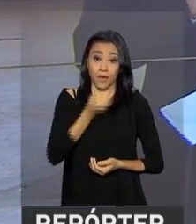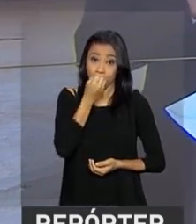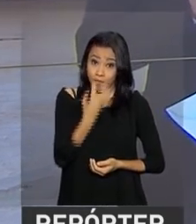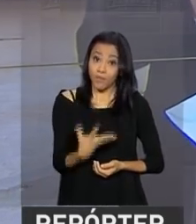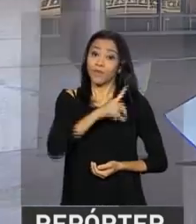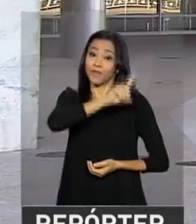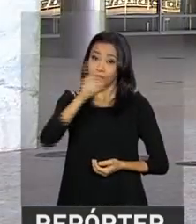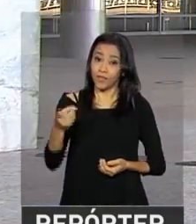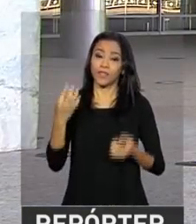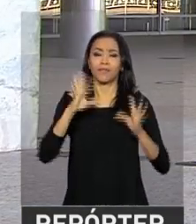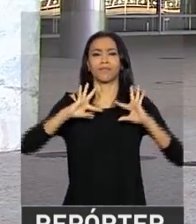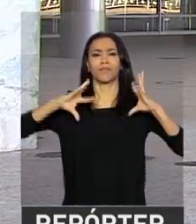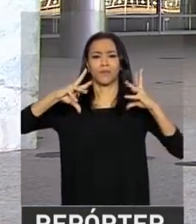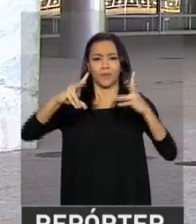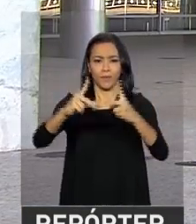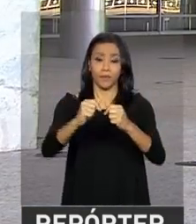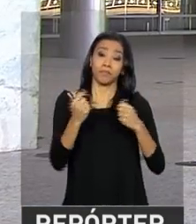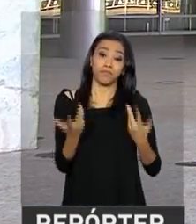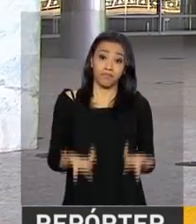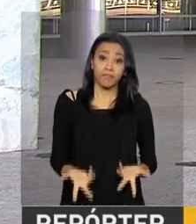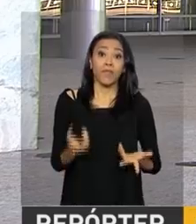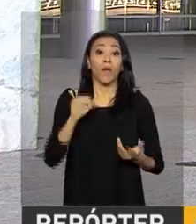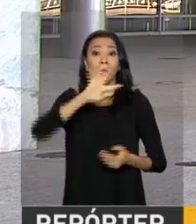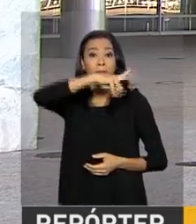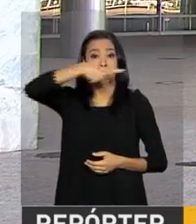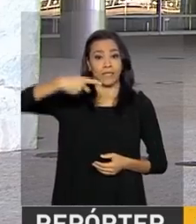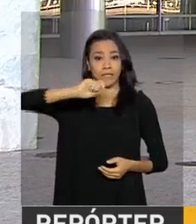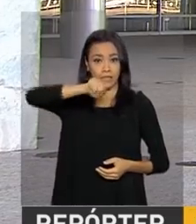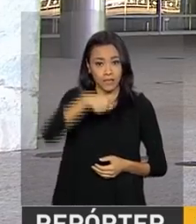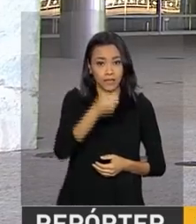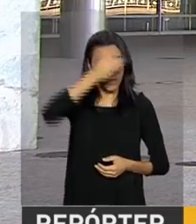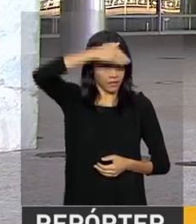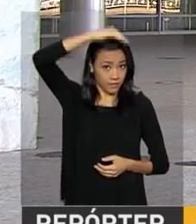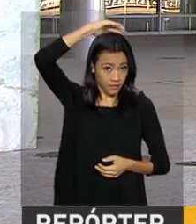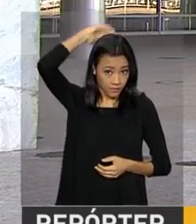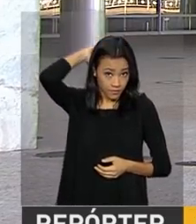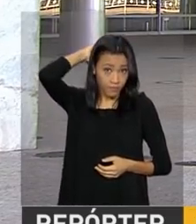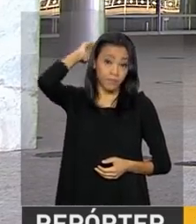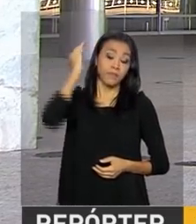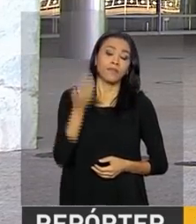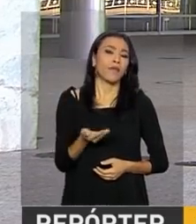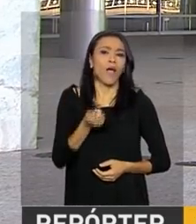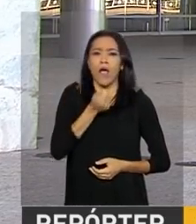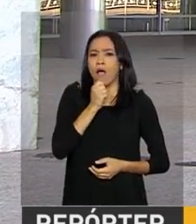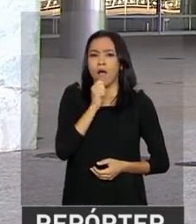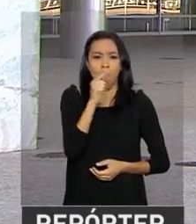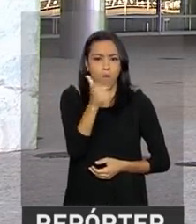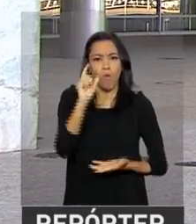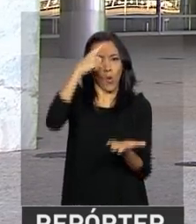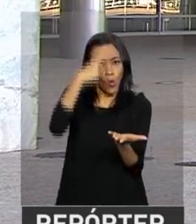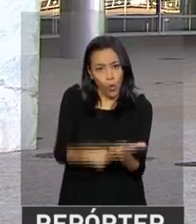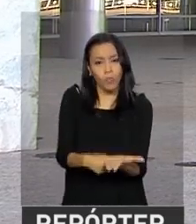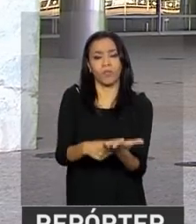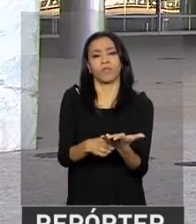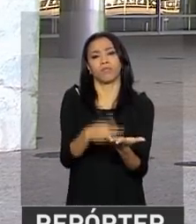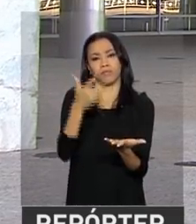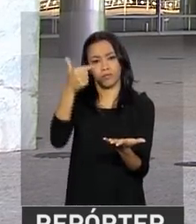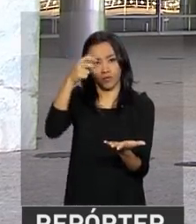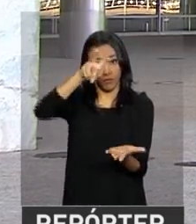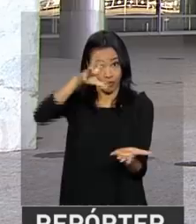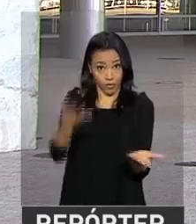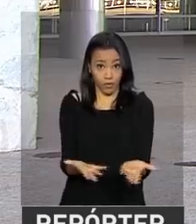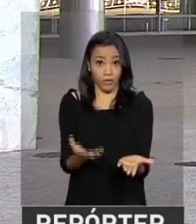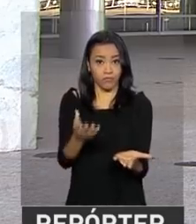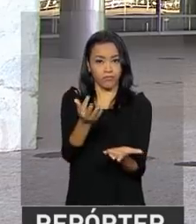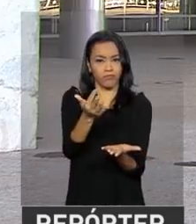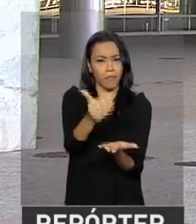dia para você também, bom dia a todos. Bom, por enquanto, o presidente em exercício da República, Michel Temer, não tem compromissos oficiais previstos